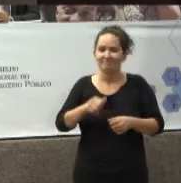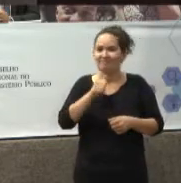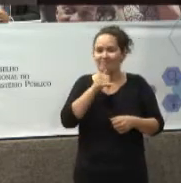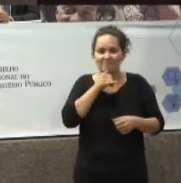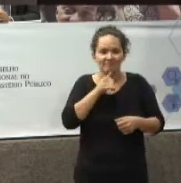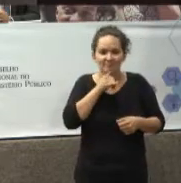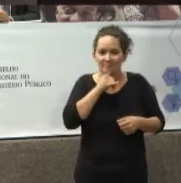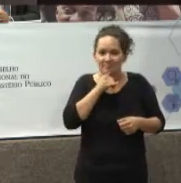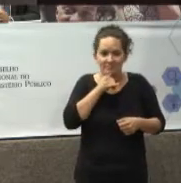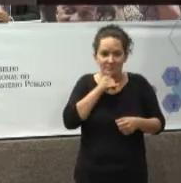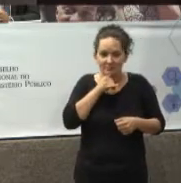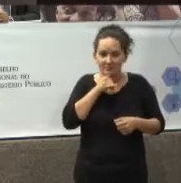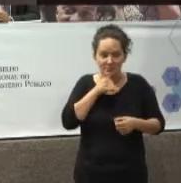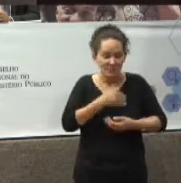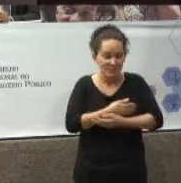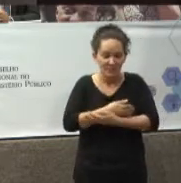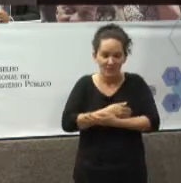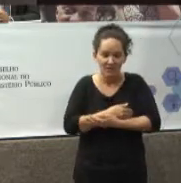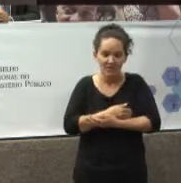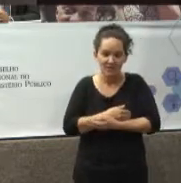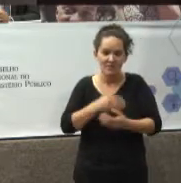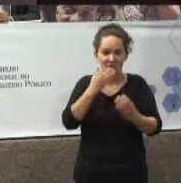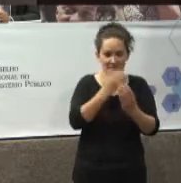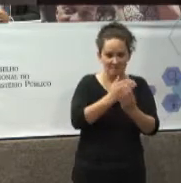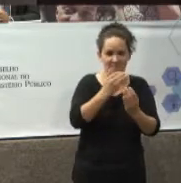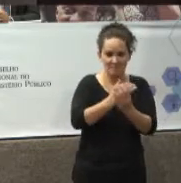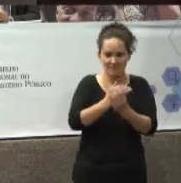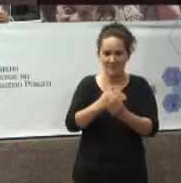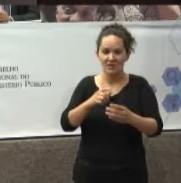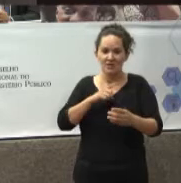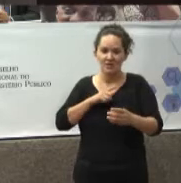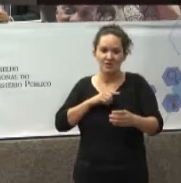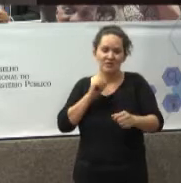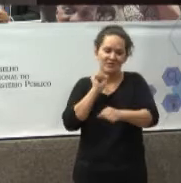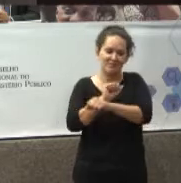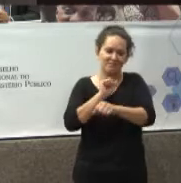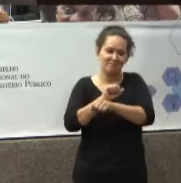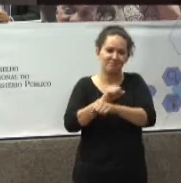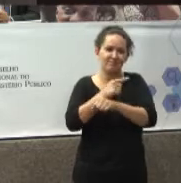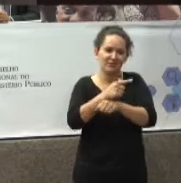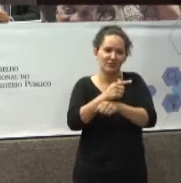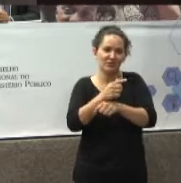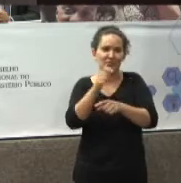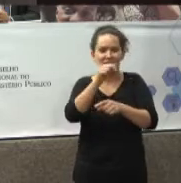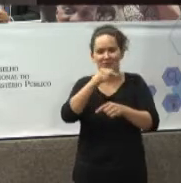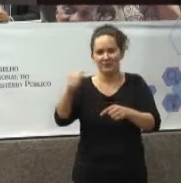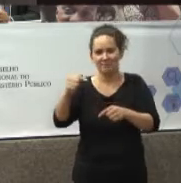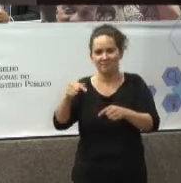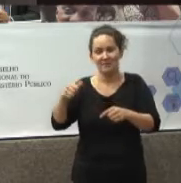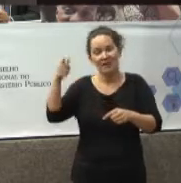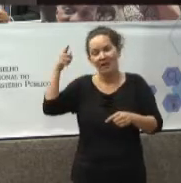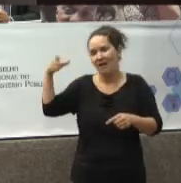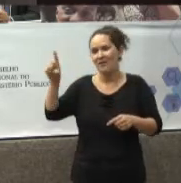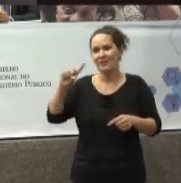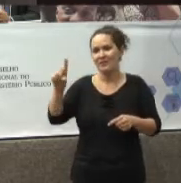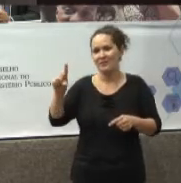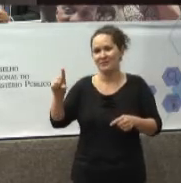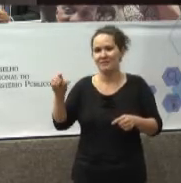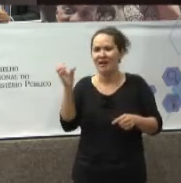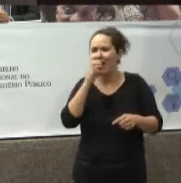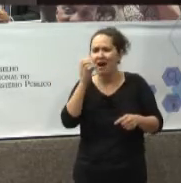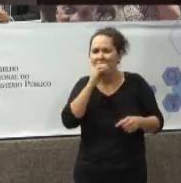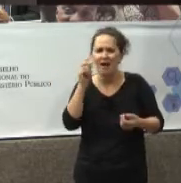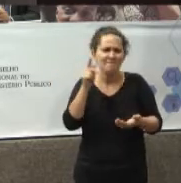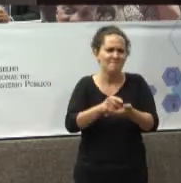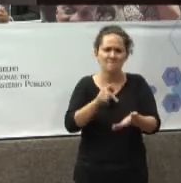judicializar o time espera possível de duas semanas ea outra não era absolutamente era uma emergência real e ela